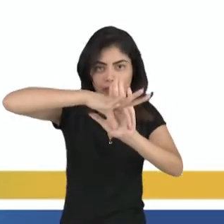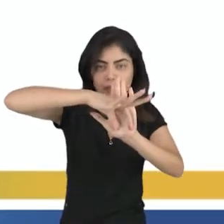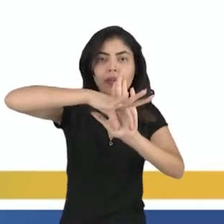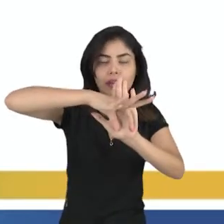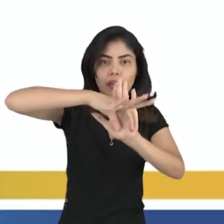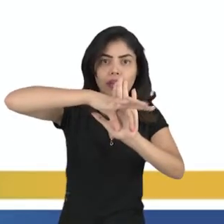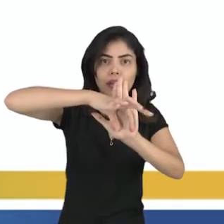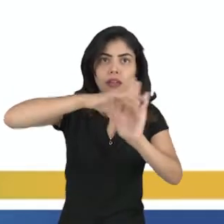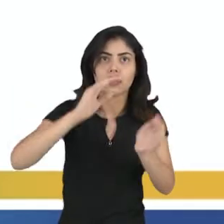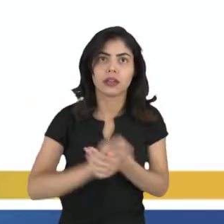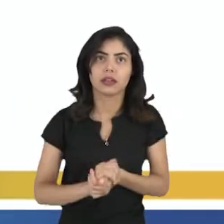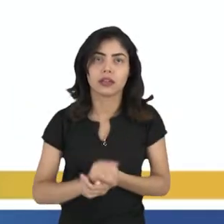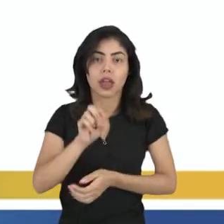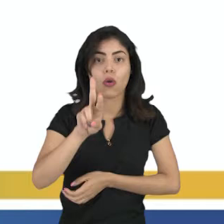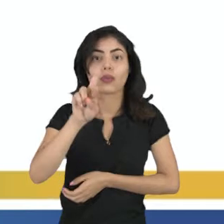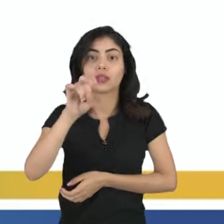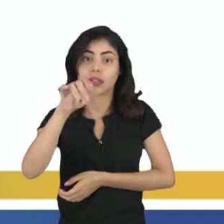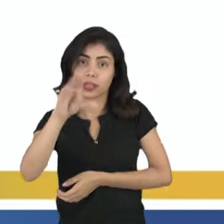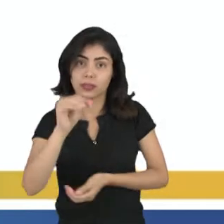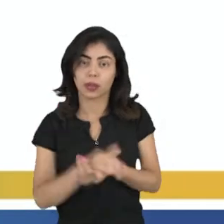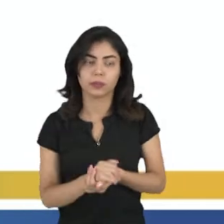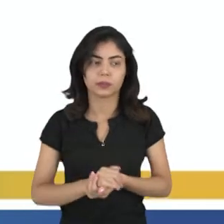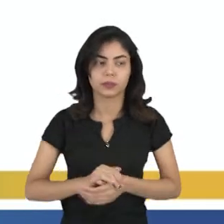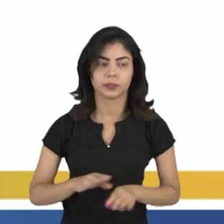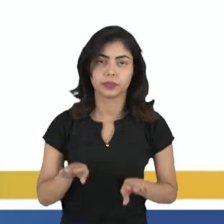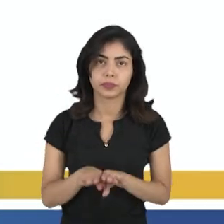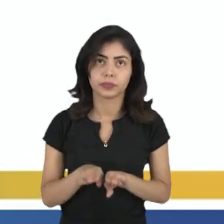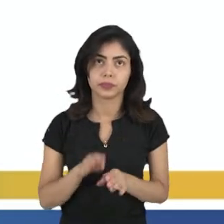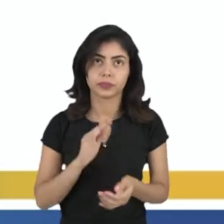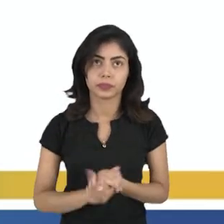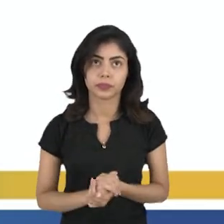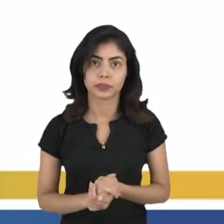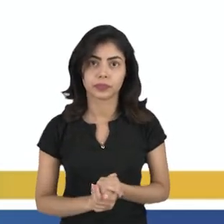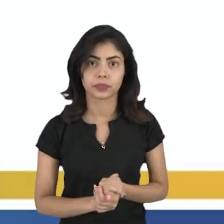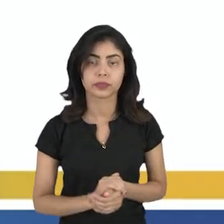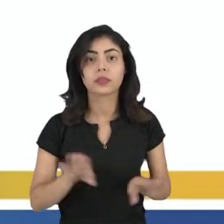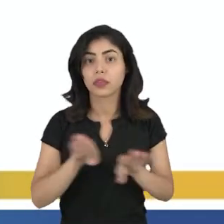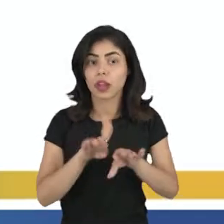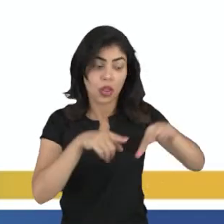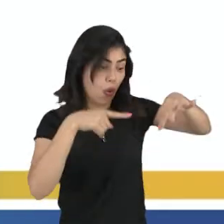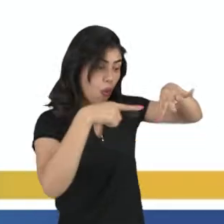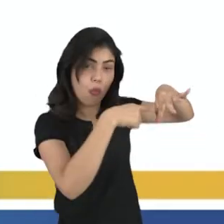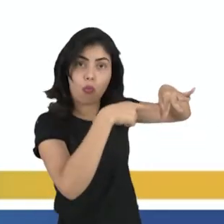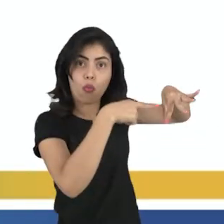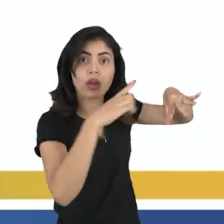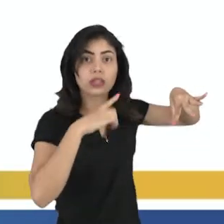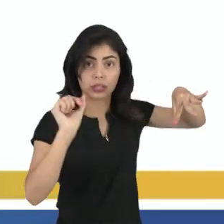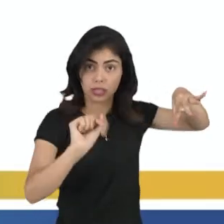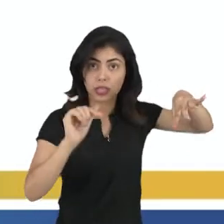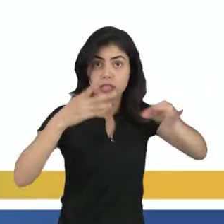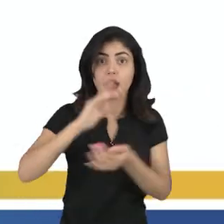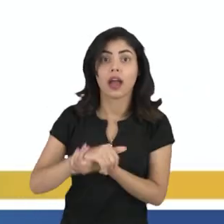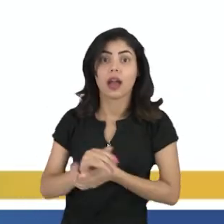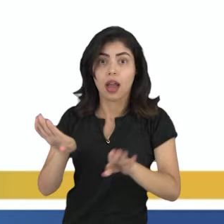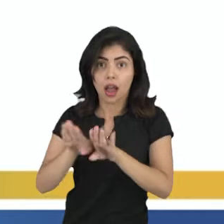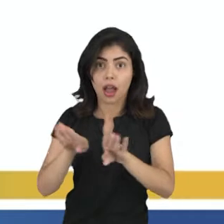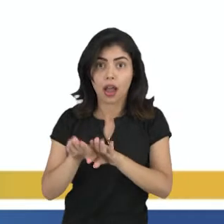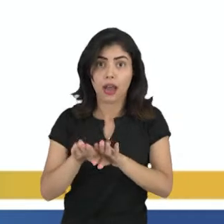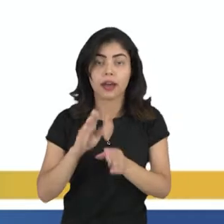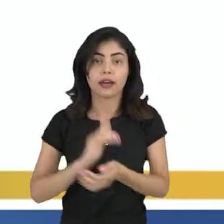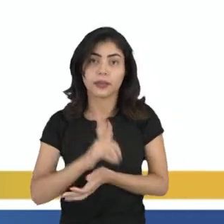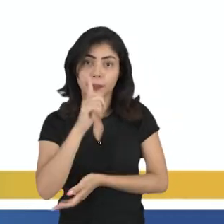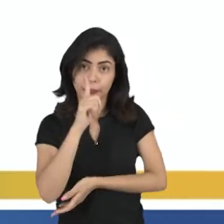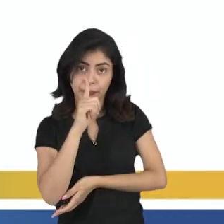e também da uretra. E o clitóris, ele consiste aí numa estrutura homóloga ao pênis. Por que tem